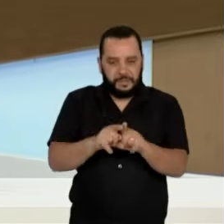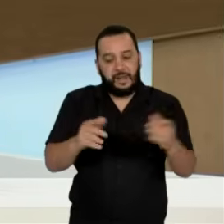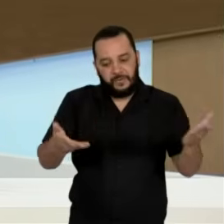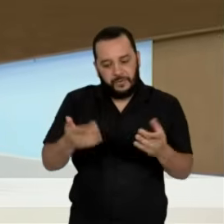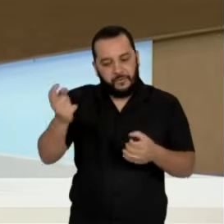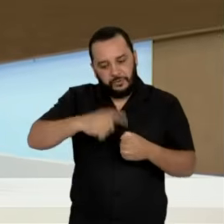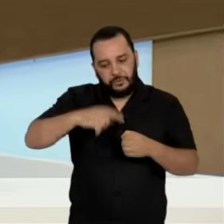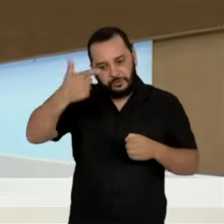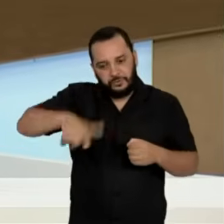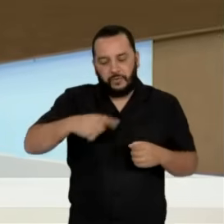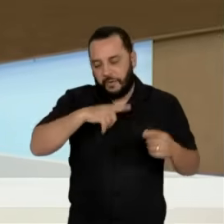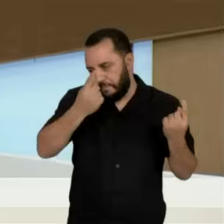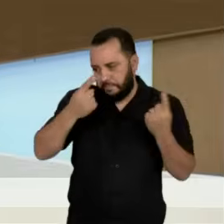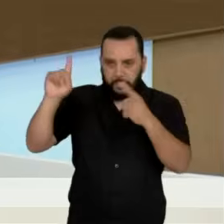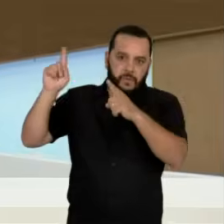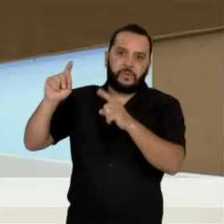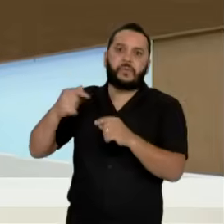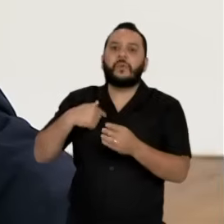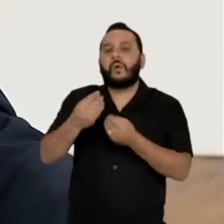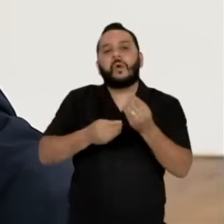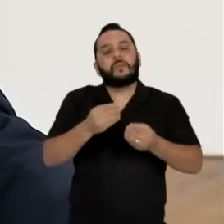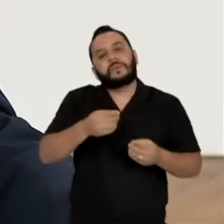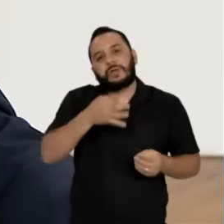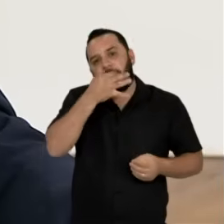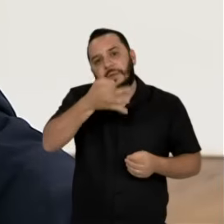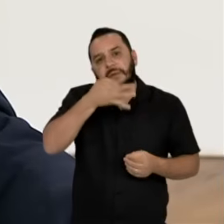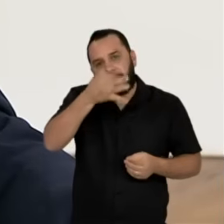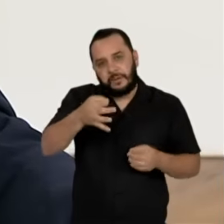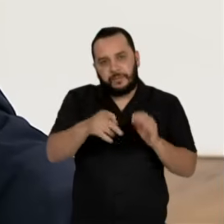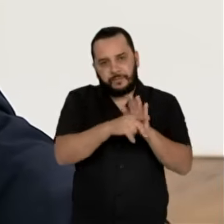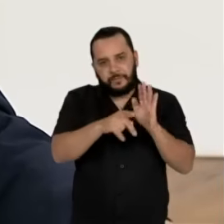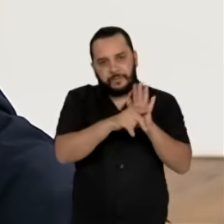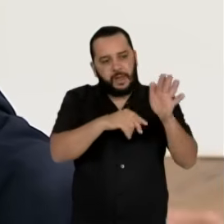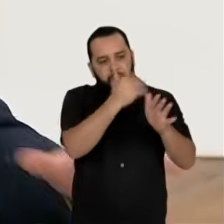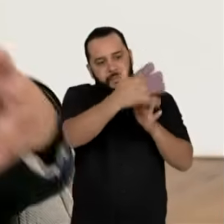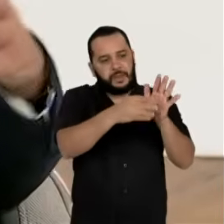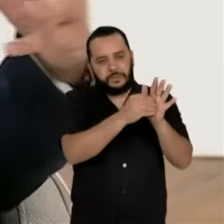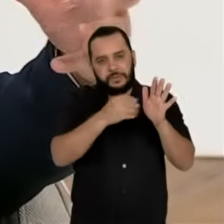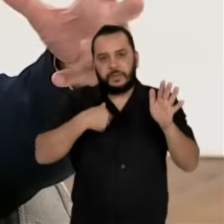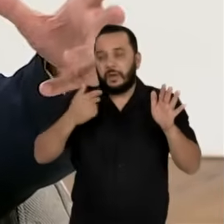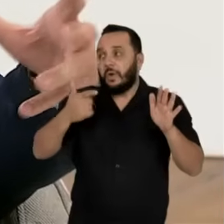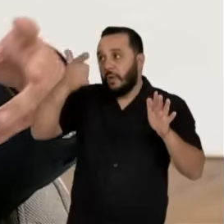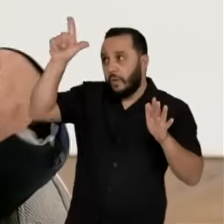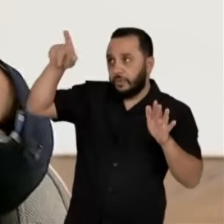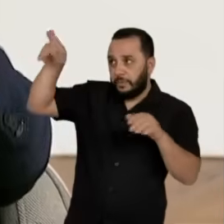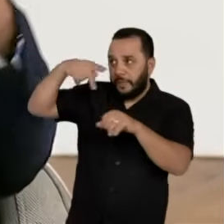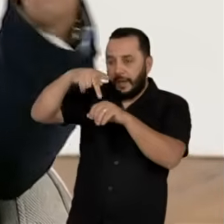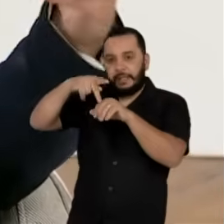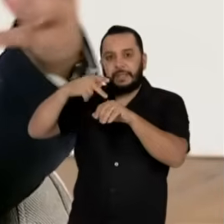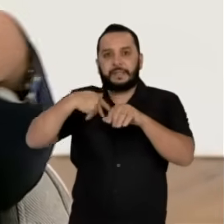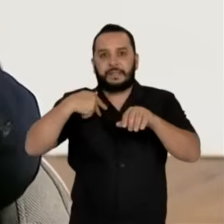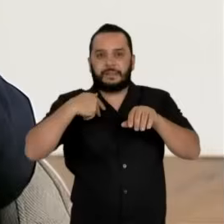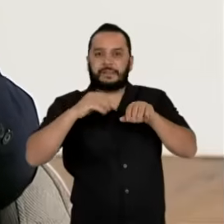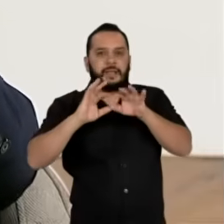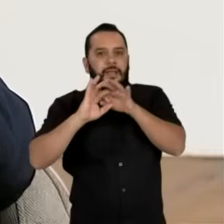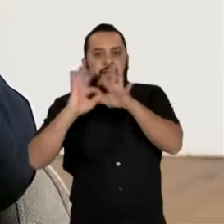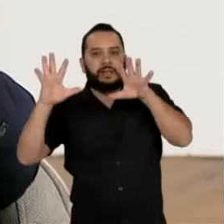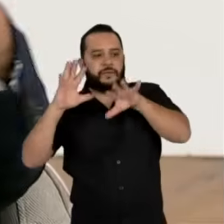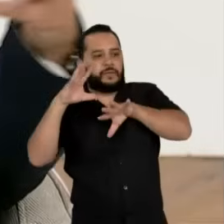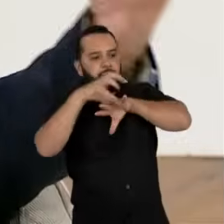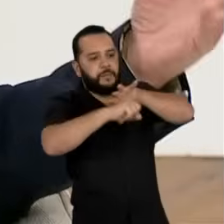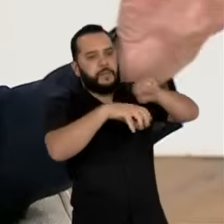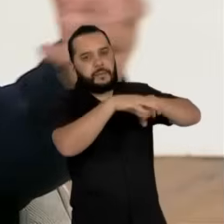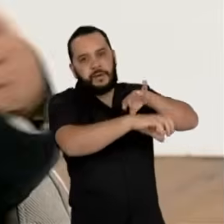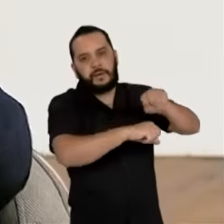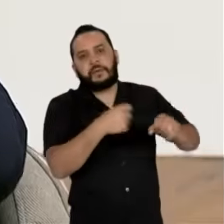essa discussão da internacionalização da Amazônia? Eu acho isso um dogma, né? Todo mundo tem medo de... A Amazônia